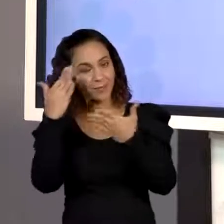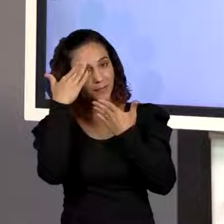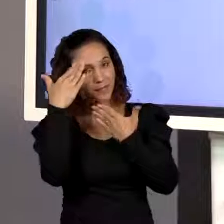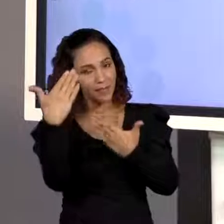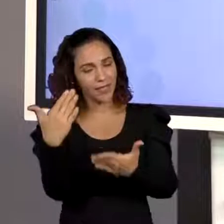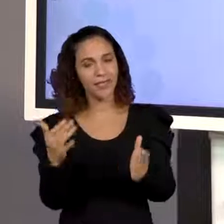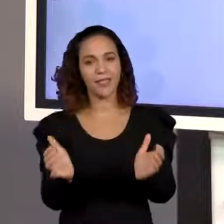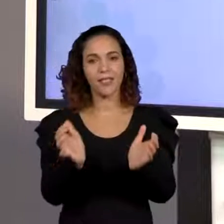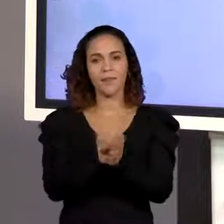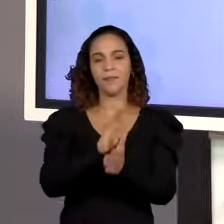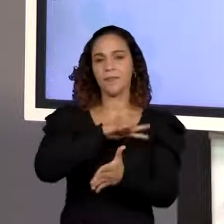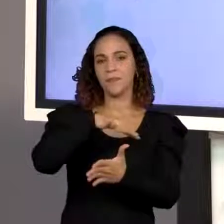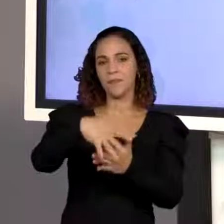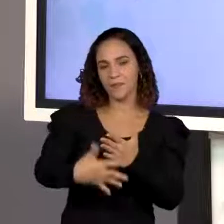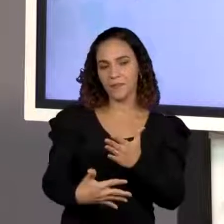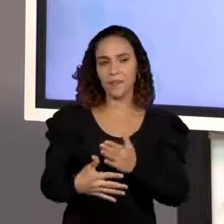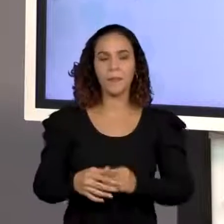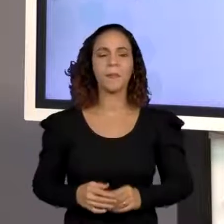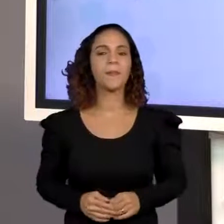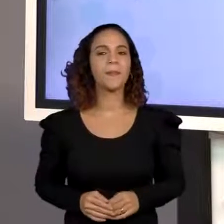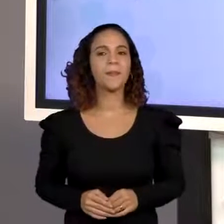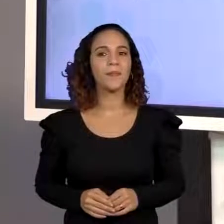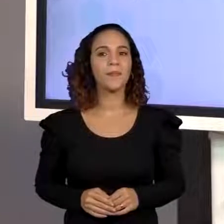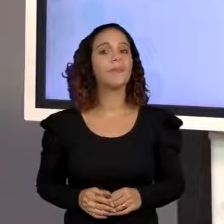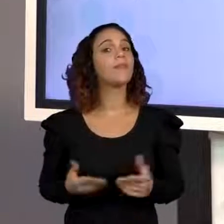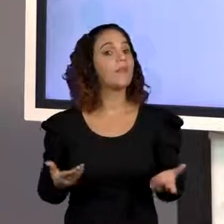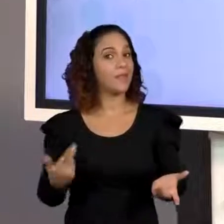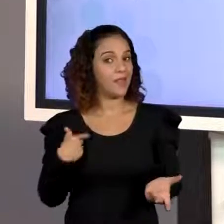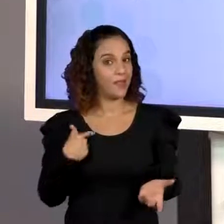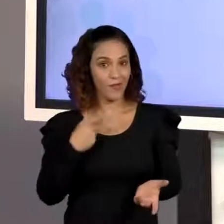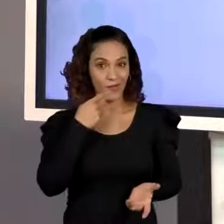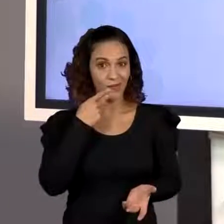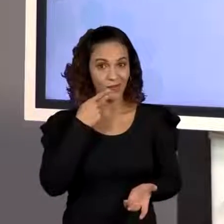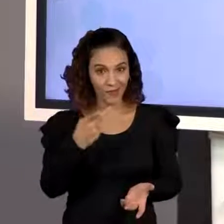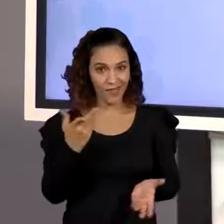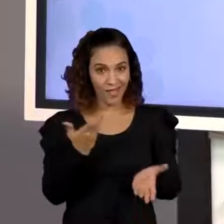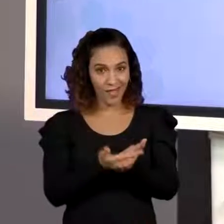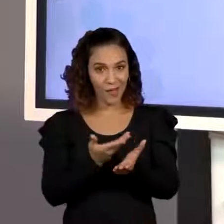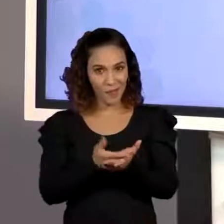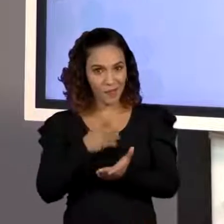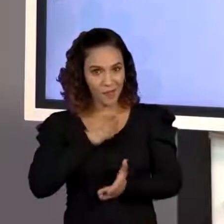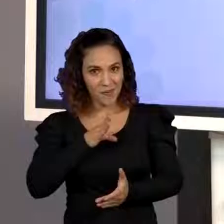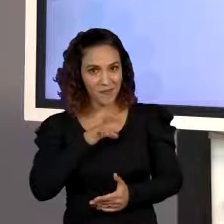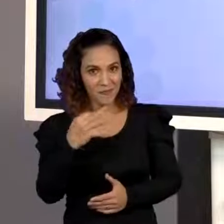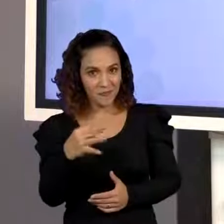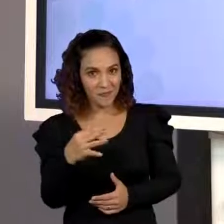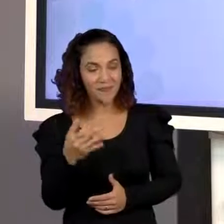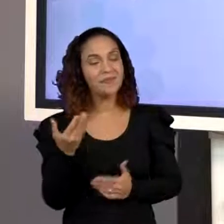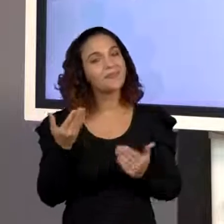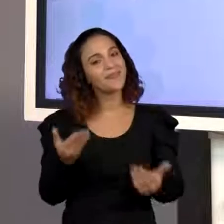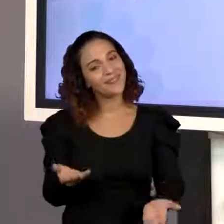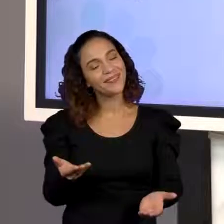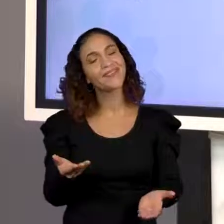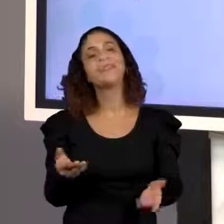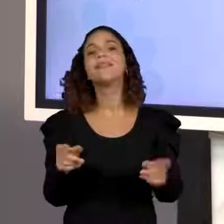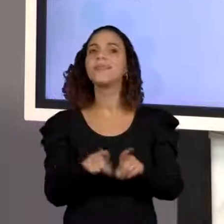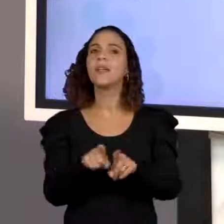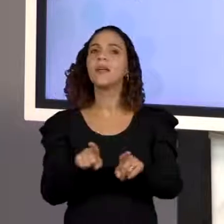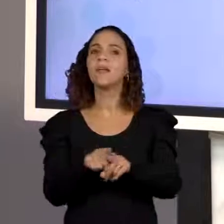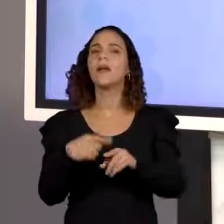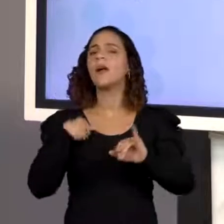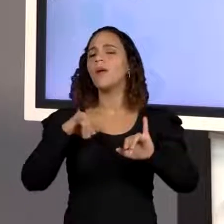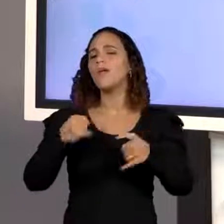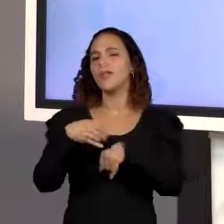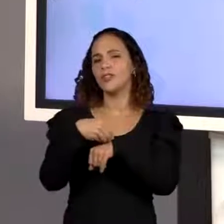toda a galera aí, toda a equipe de Libras. Eu disse que nós teremos uma super aula de língua portuguesa, né? Então, eu quero também já dar uma super